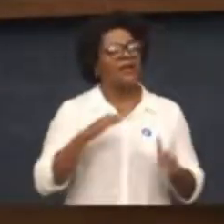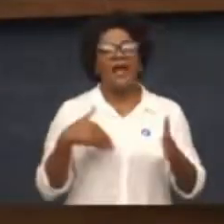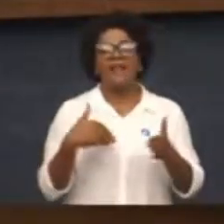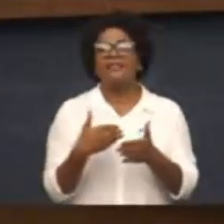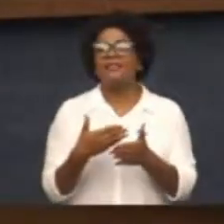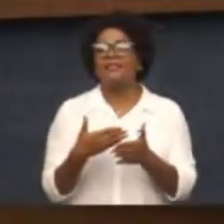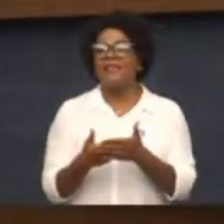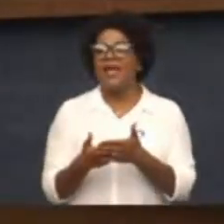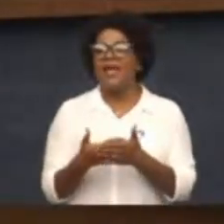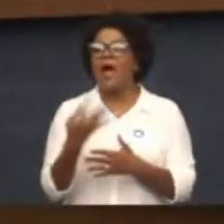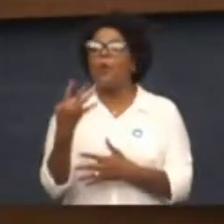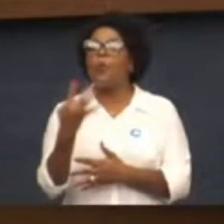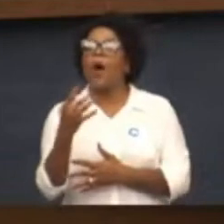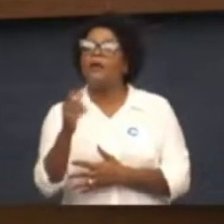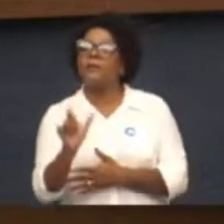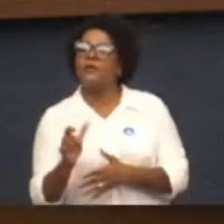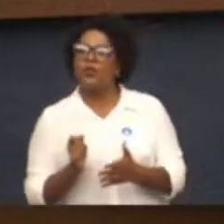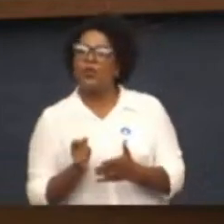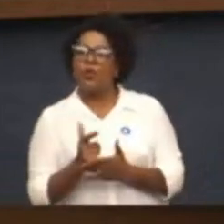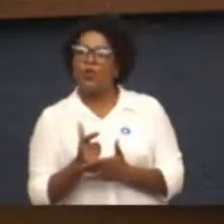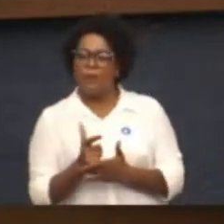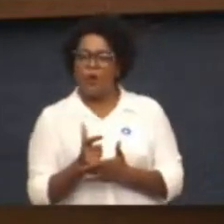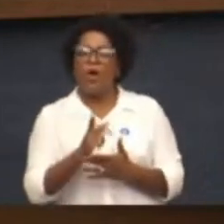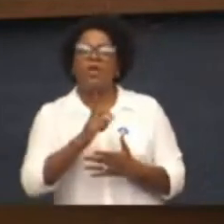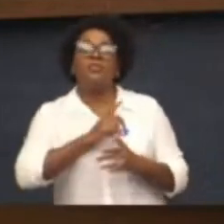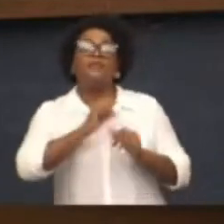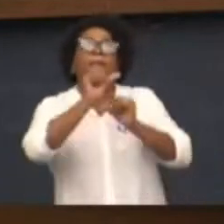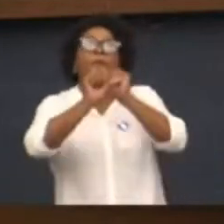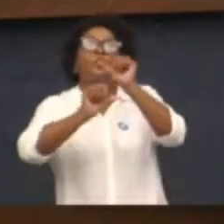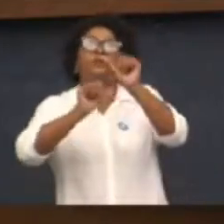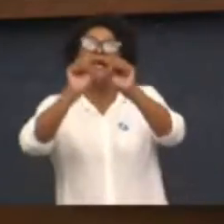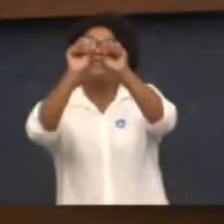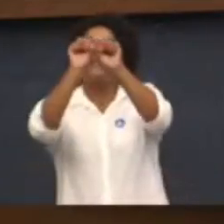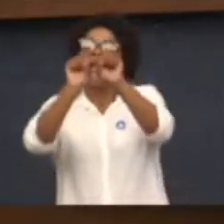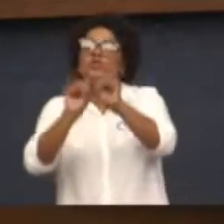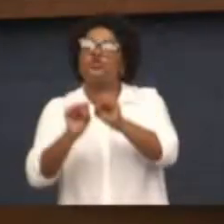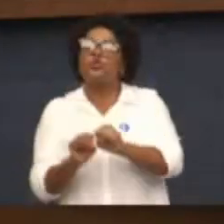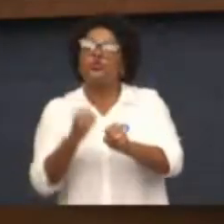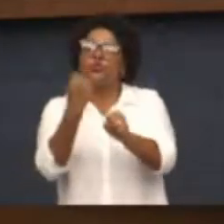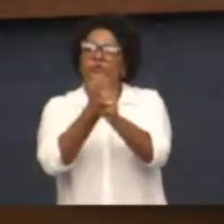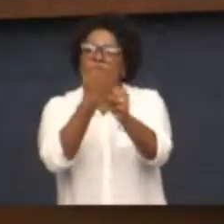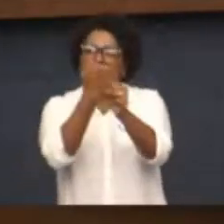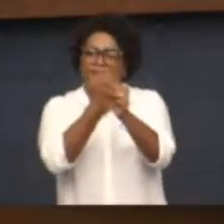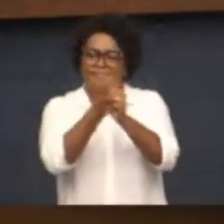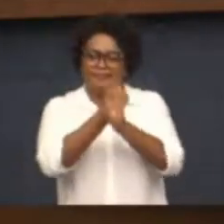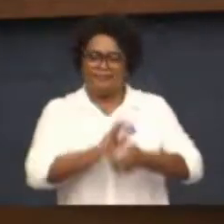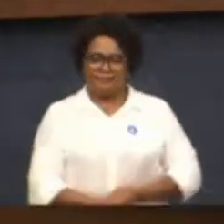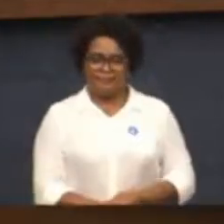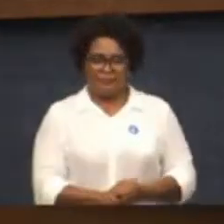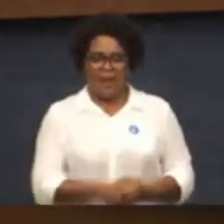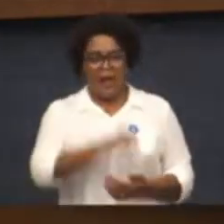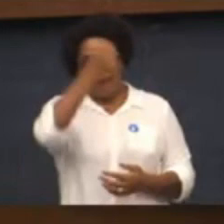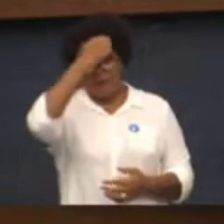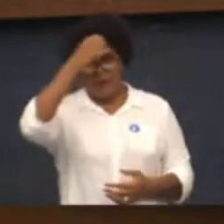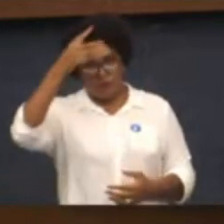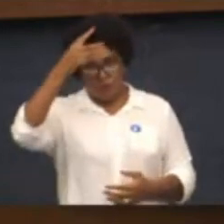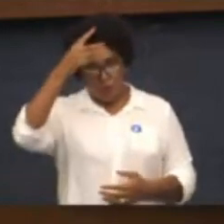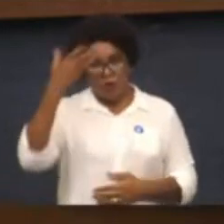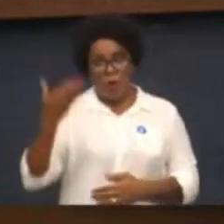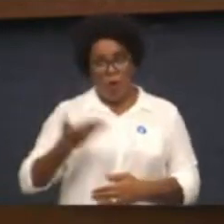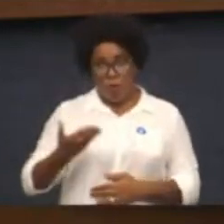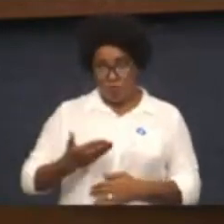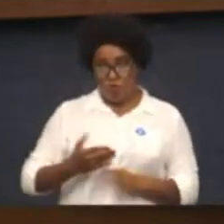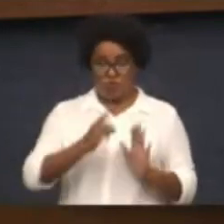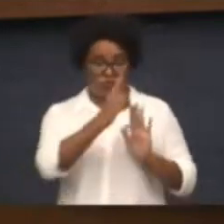que sucede. Esse imóvel foi alterado. A prefeitura hoje, com a forma que está o decreto, ela pode